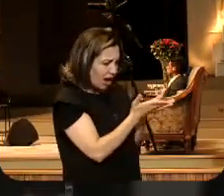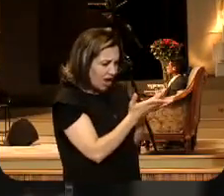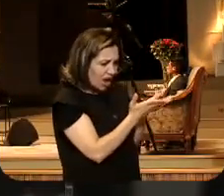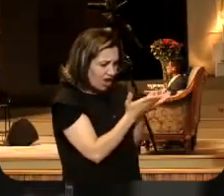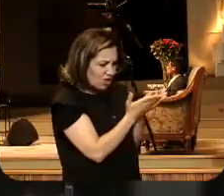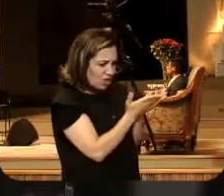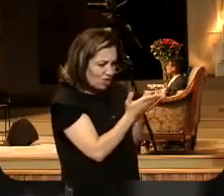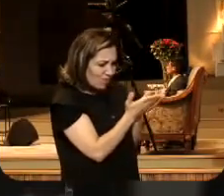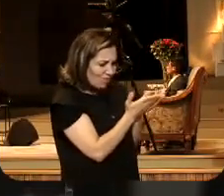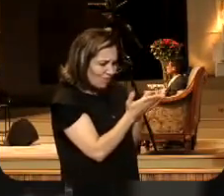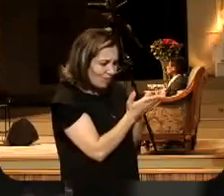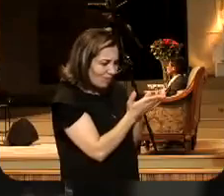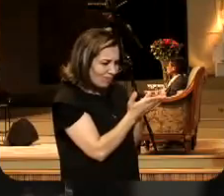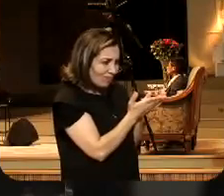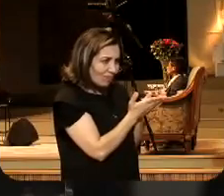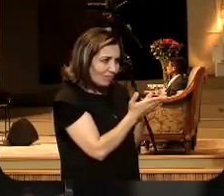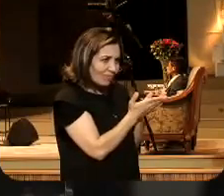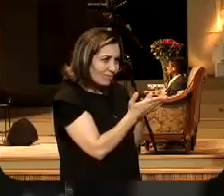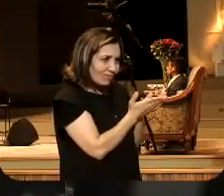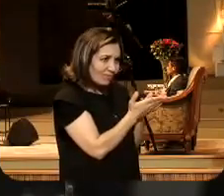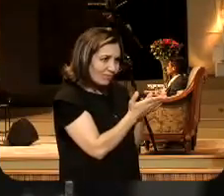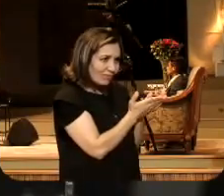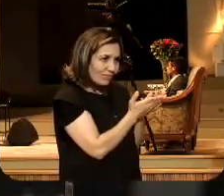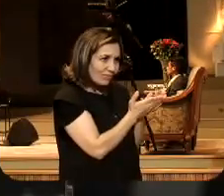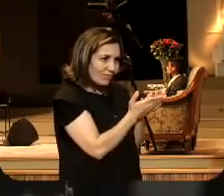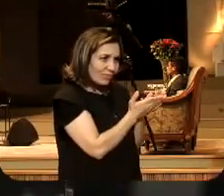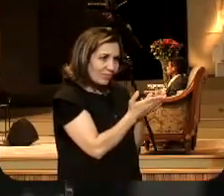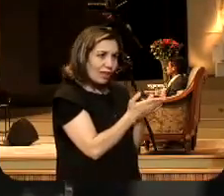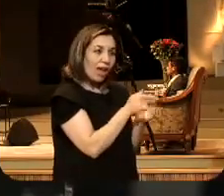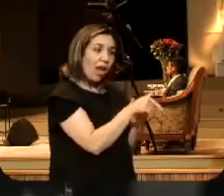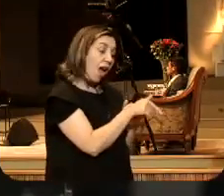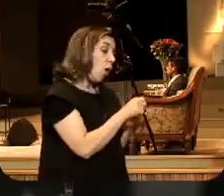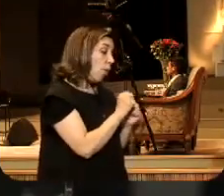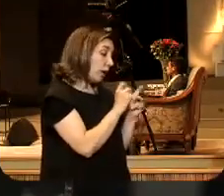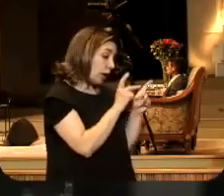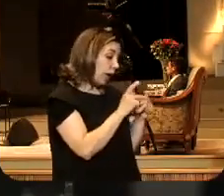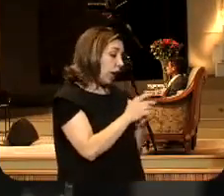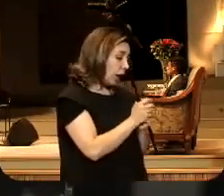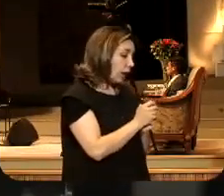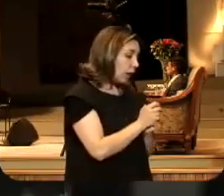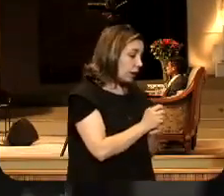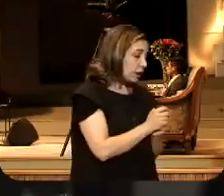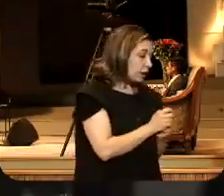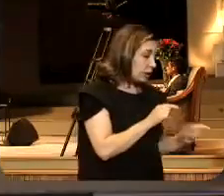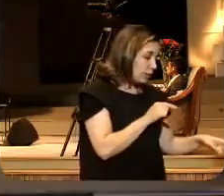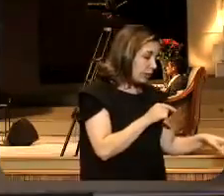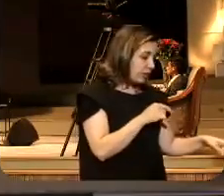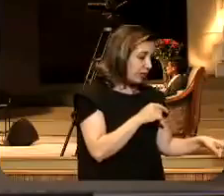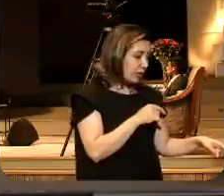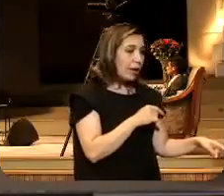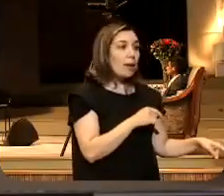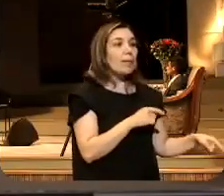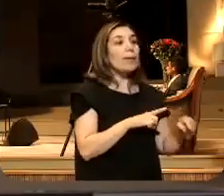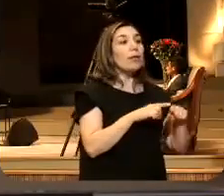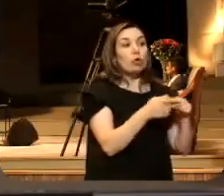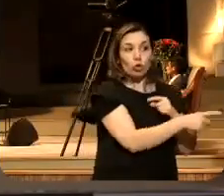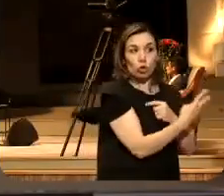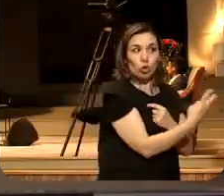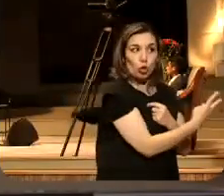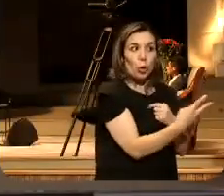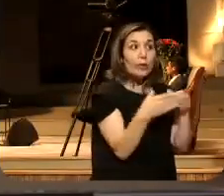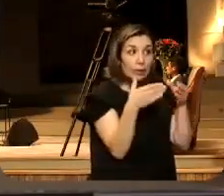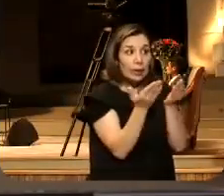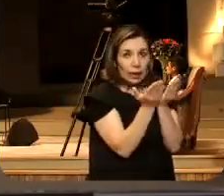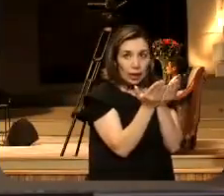a mulher não ora, senão se ela estiver com véu e só entre as mulheres. Eu entendi,